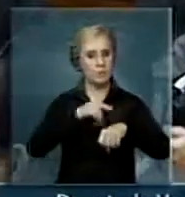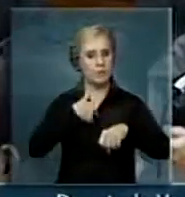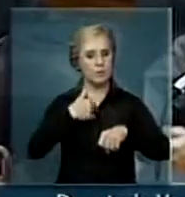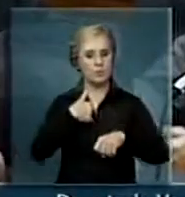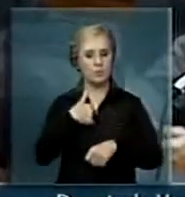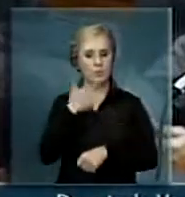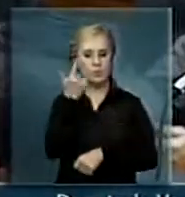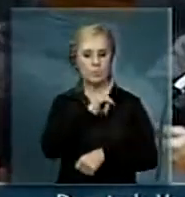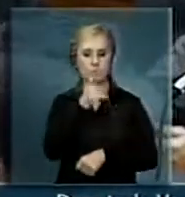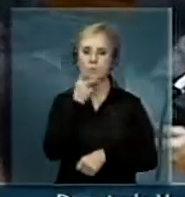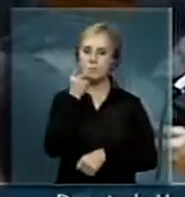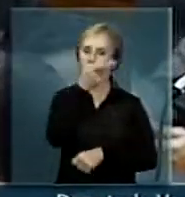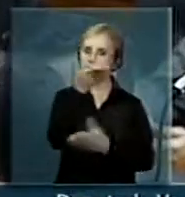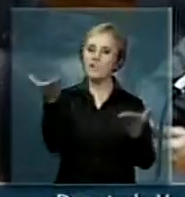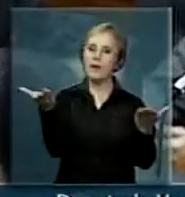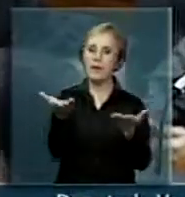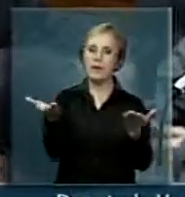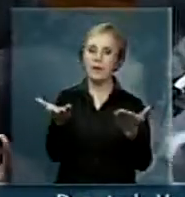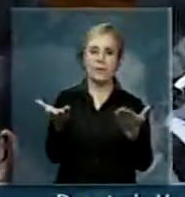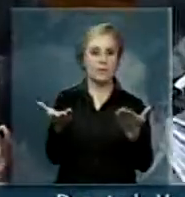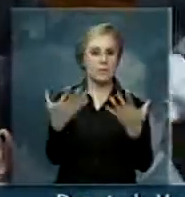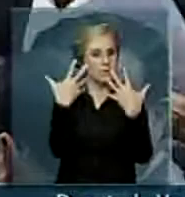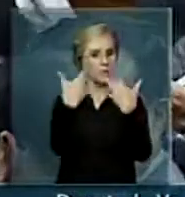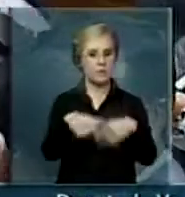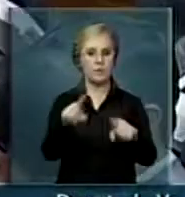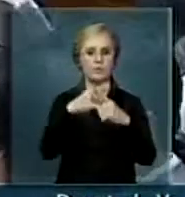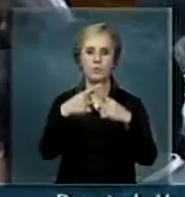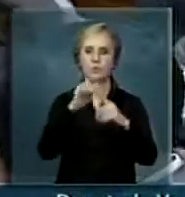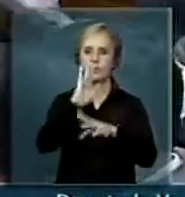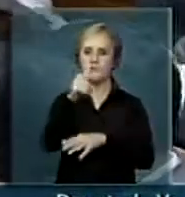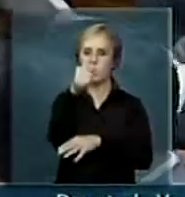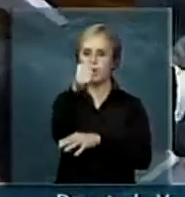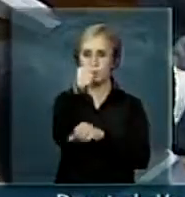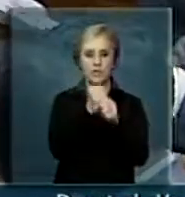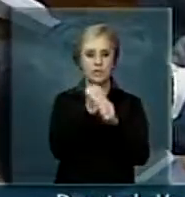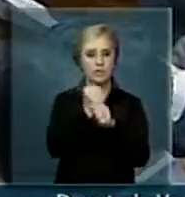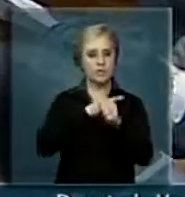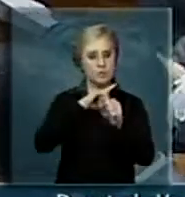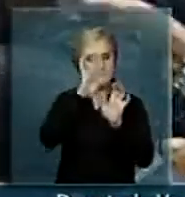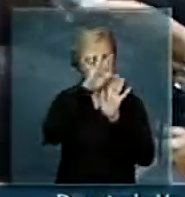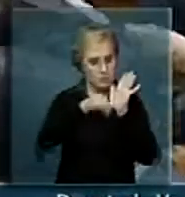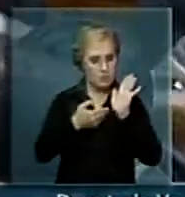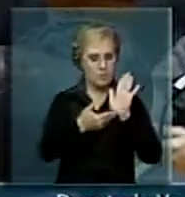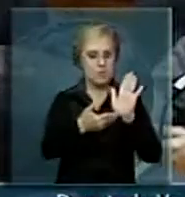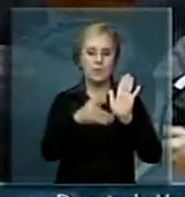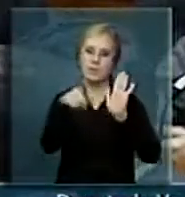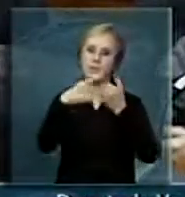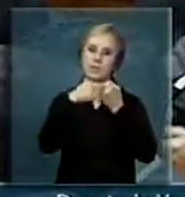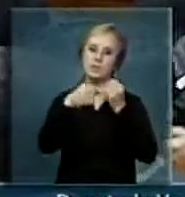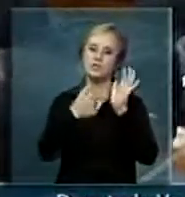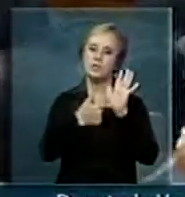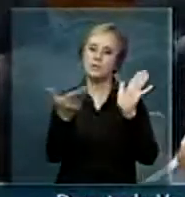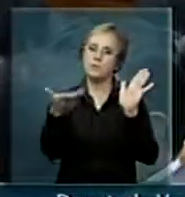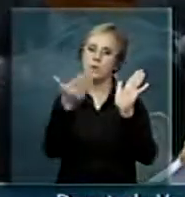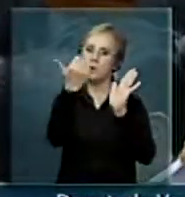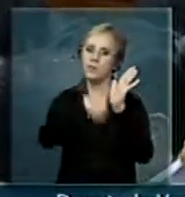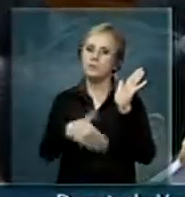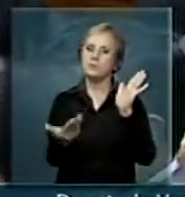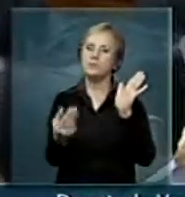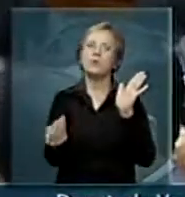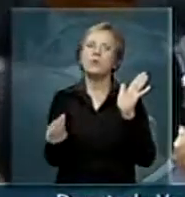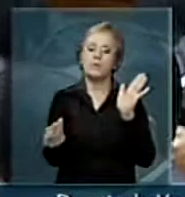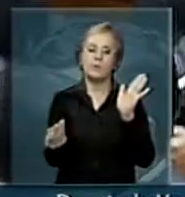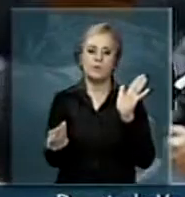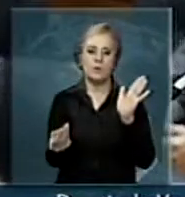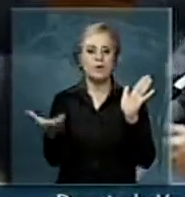tendo condições de dizer, e não há 7 anos, porque durante 7 anos constava do texto esse artigo, senhor presidente. Então,